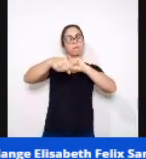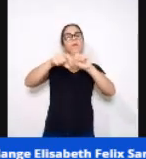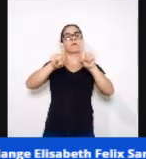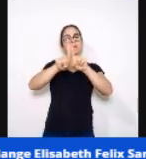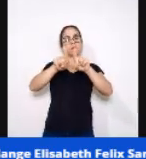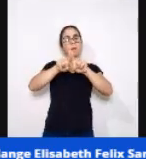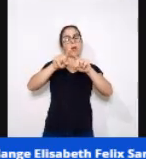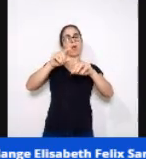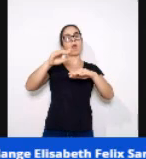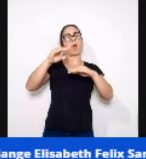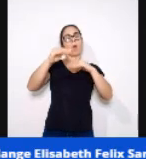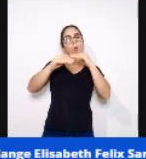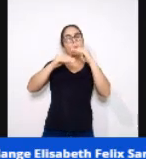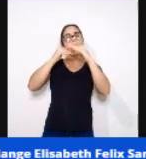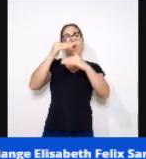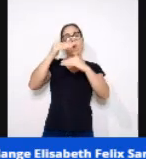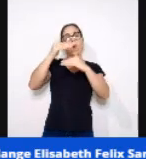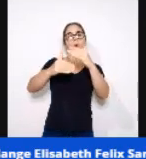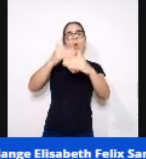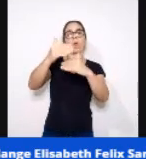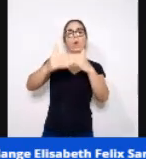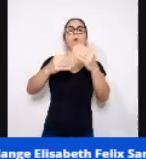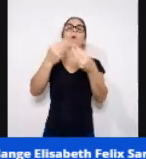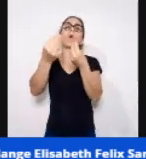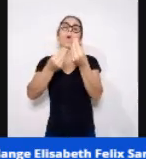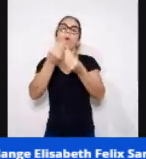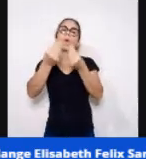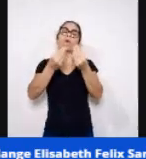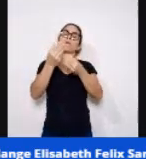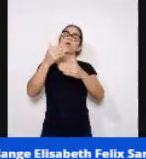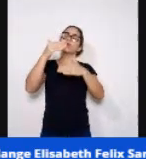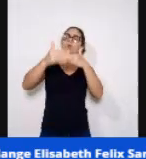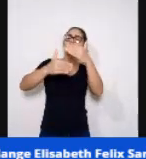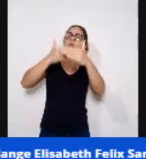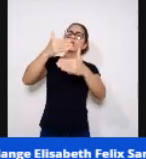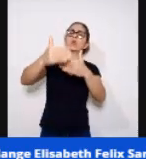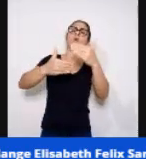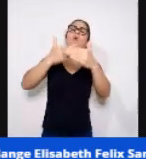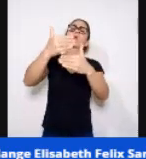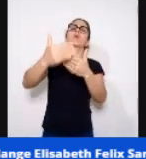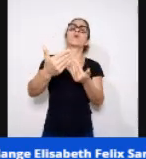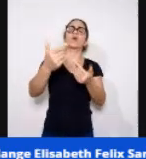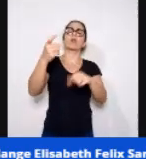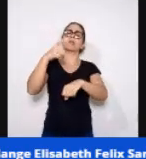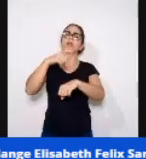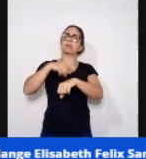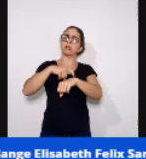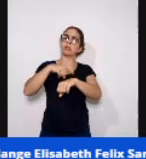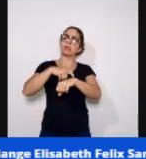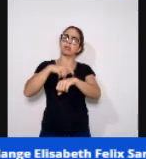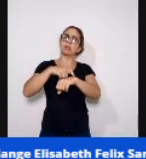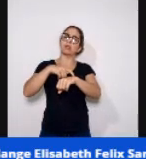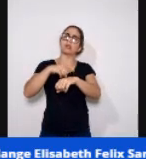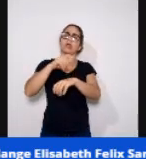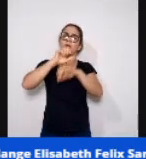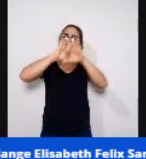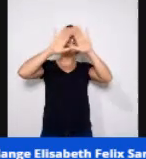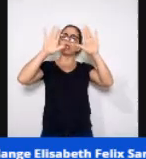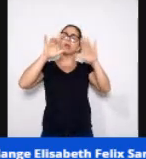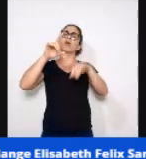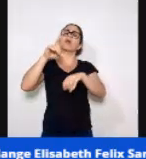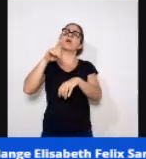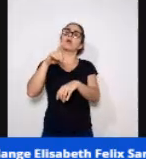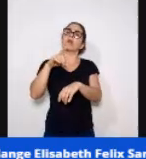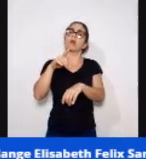podemos fazer uma formação que é formativa e contínua nesse momento? Então, nós pensamos assim, sempre deixando claro que isto é